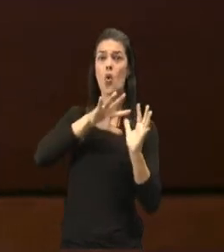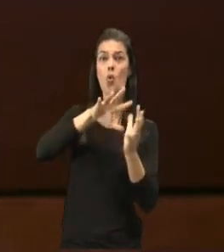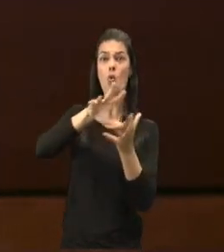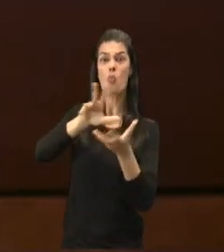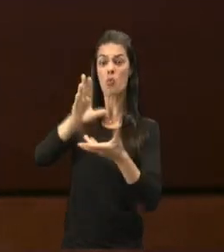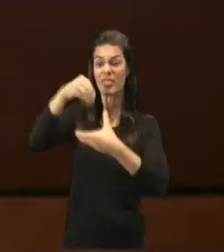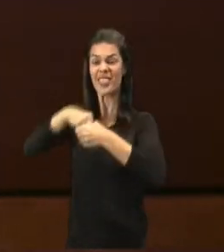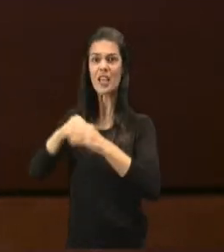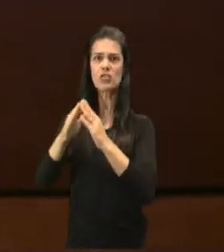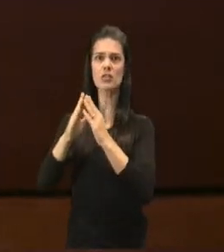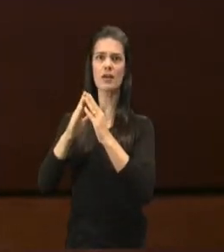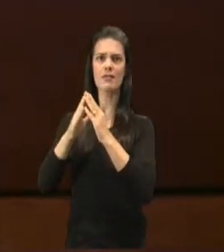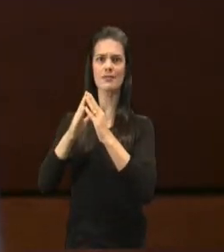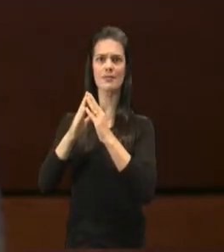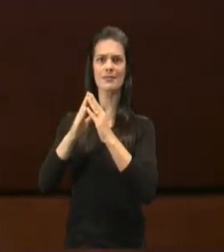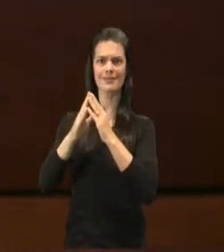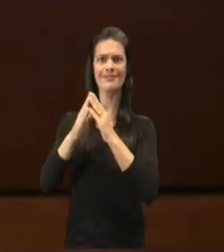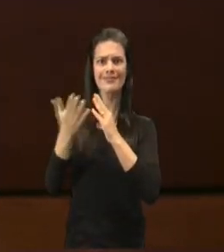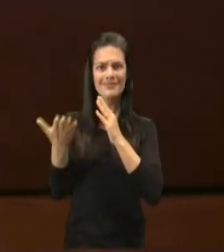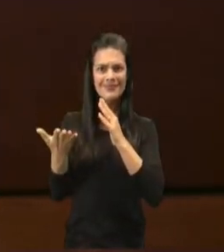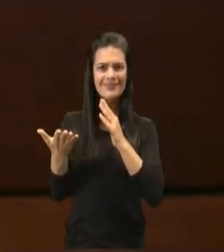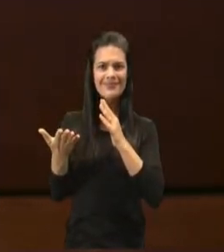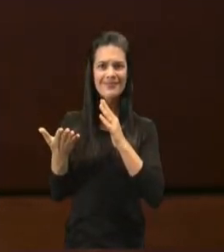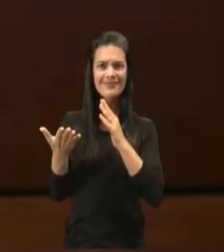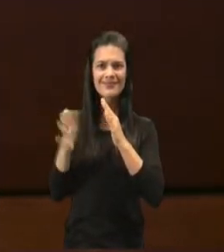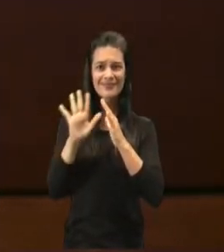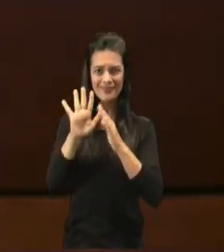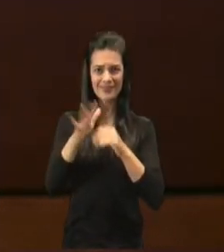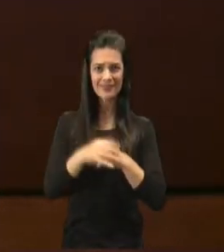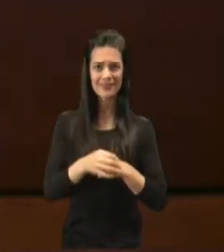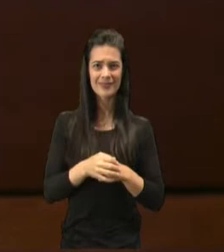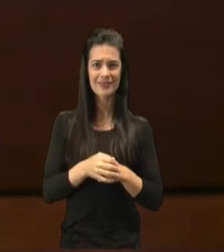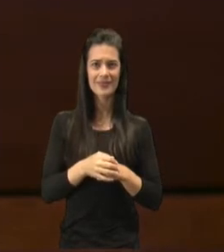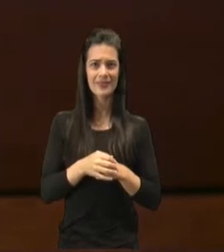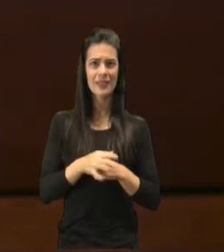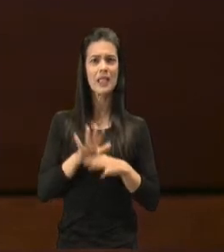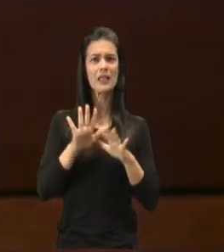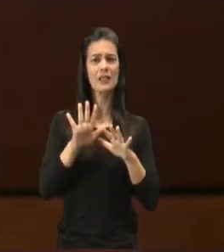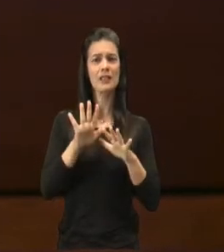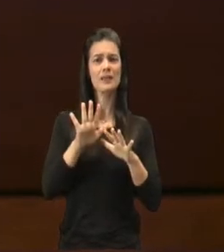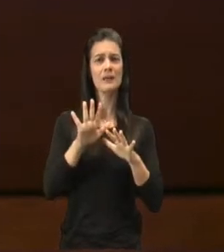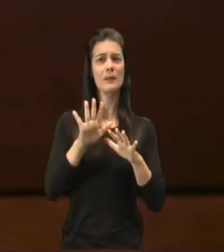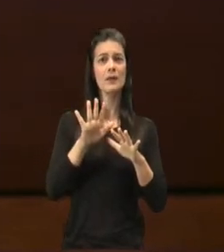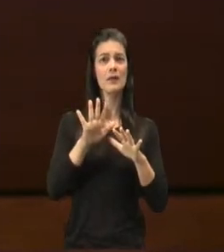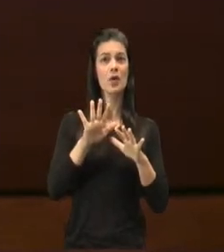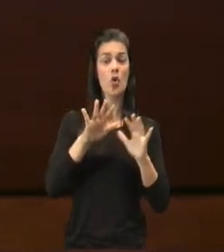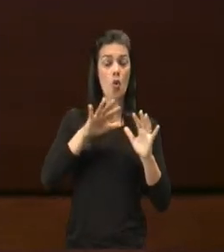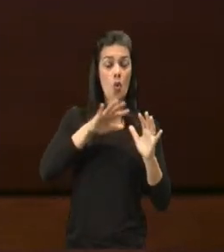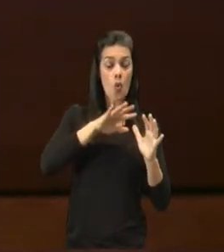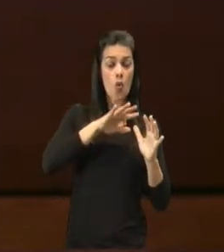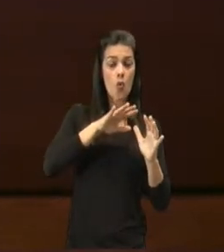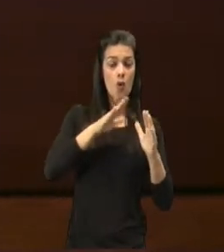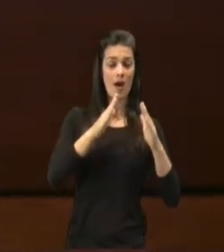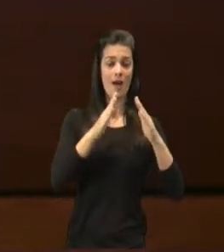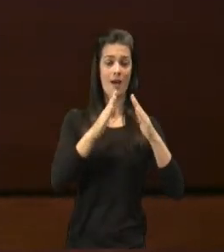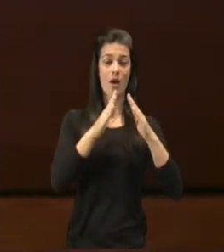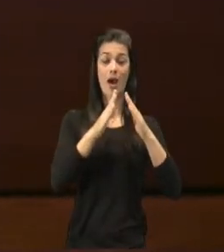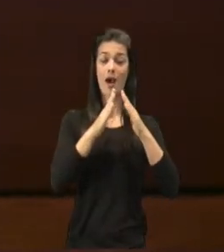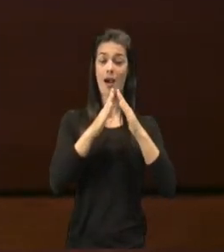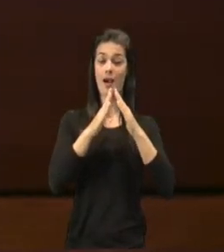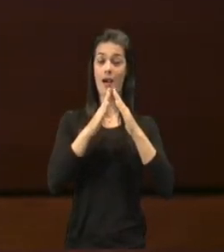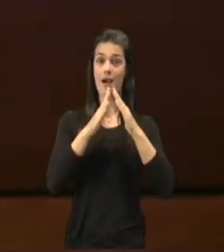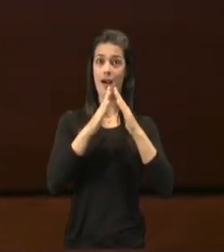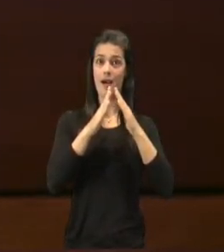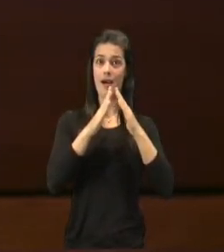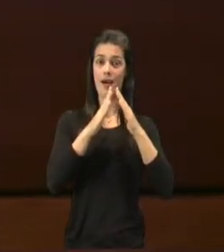tal maneira, e aí deixa-me falar aqui uma palavra que, fazendo uma leitura, o mundo não entrou nas igrejas, o mundo